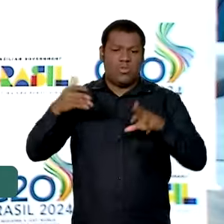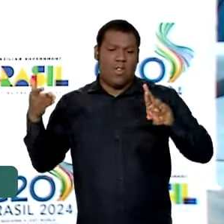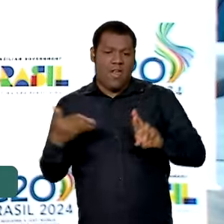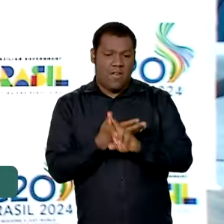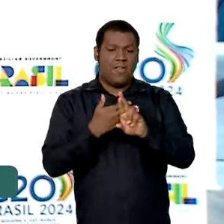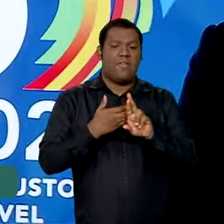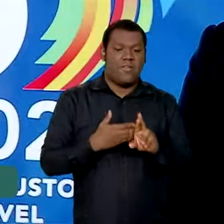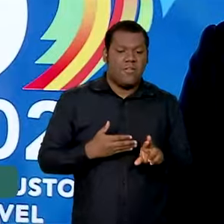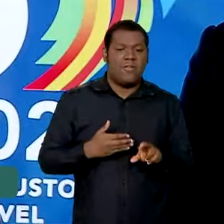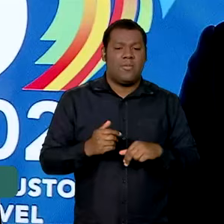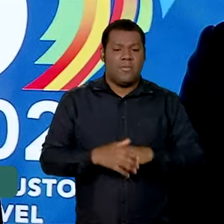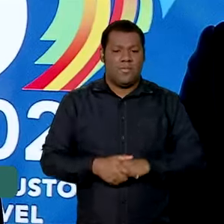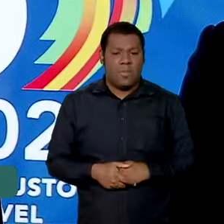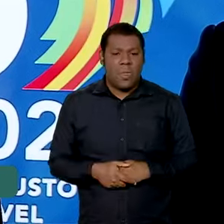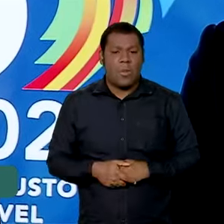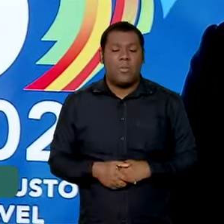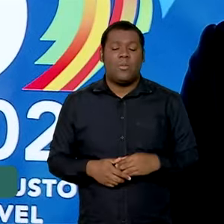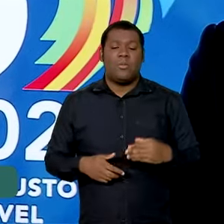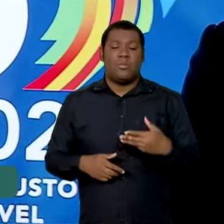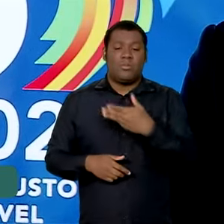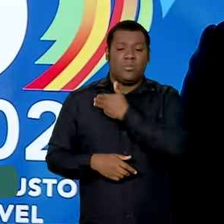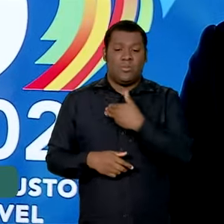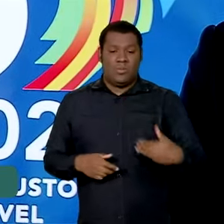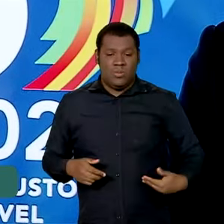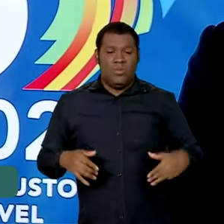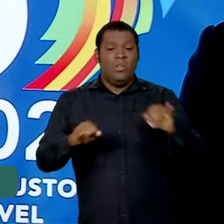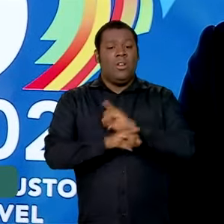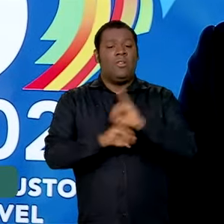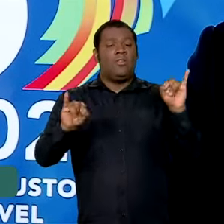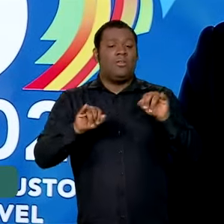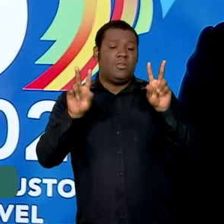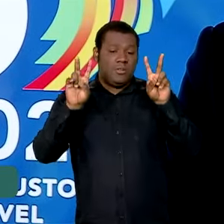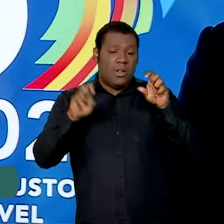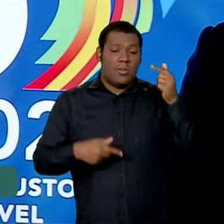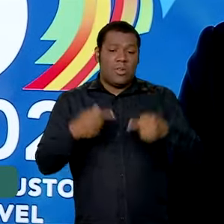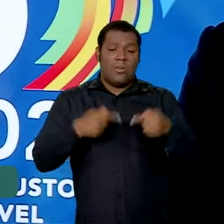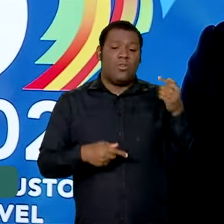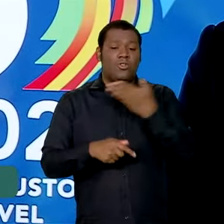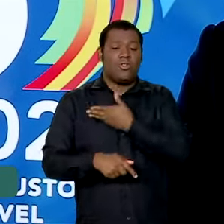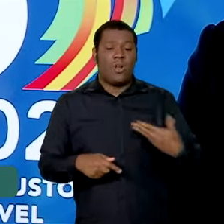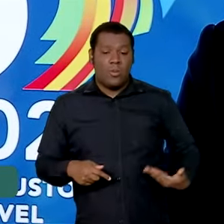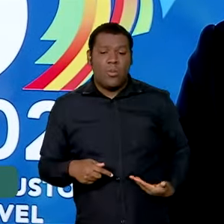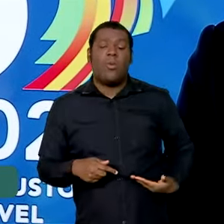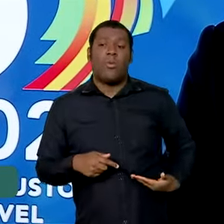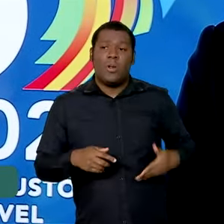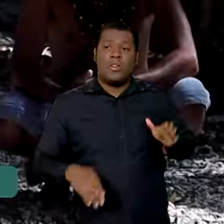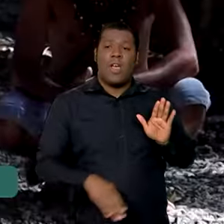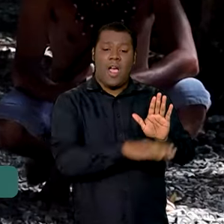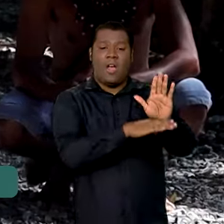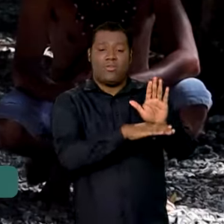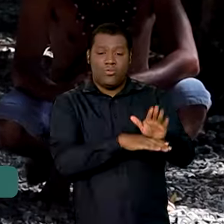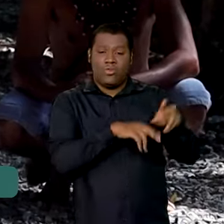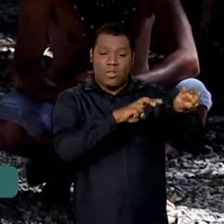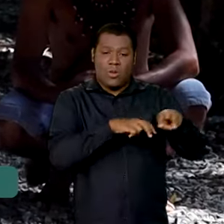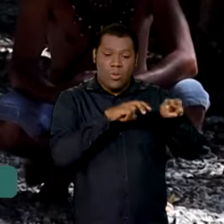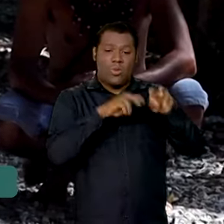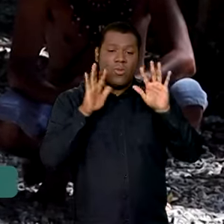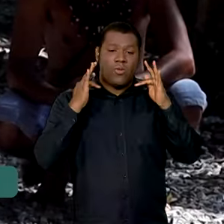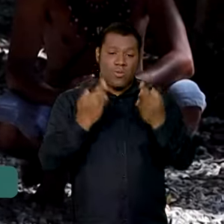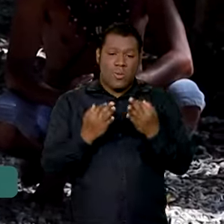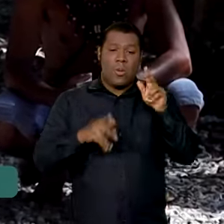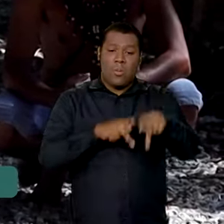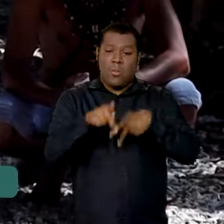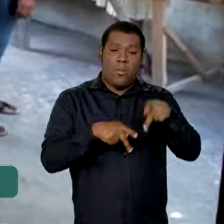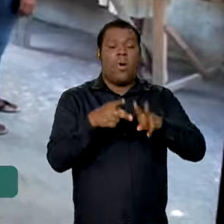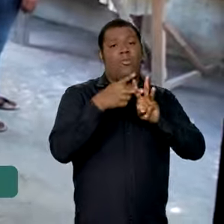blocos regionais. O ministro falou sobre as políticas públicas do governo para a agricultura familiar, incluindo